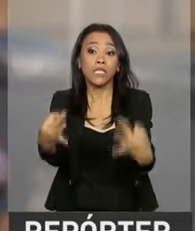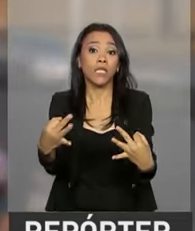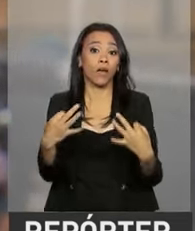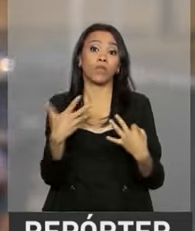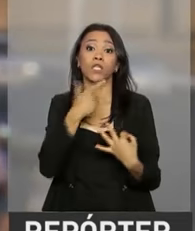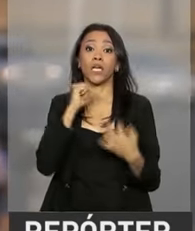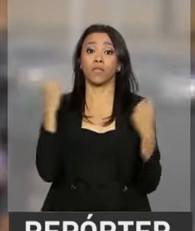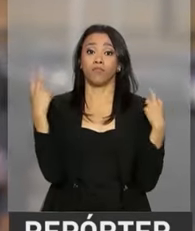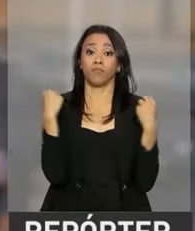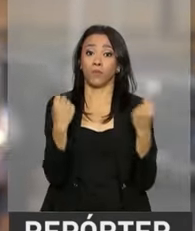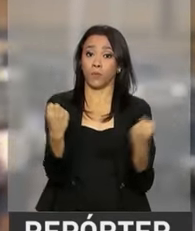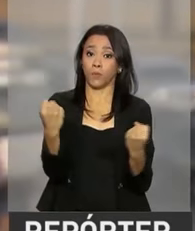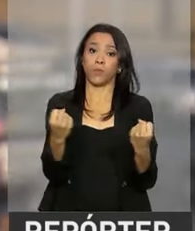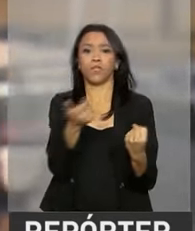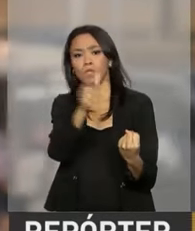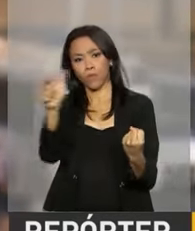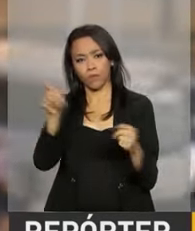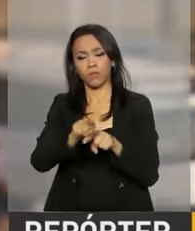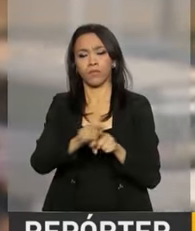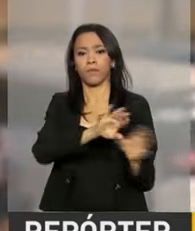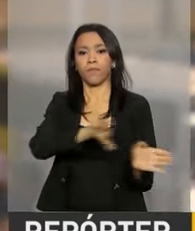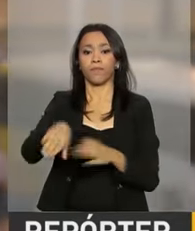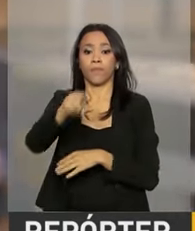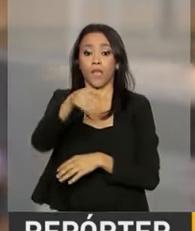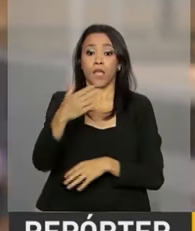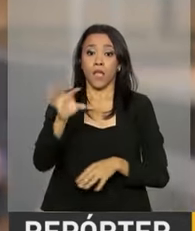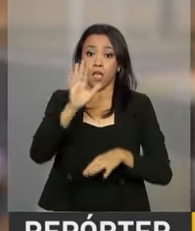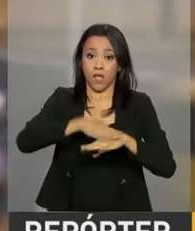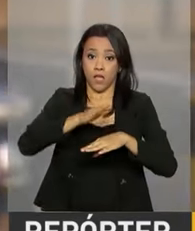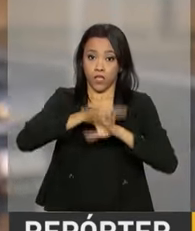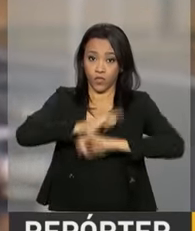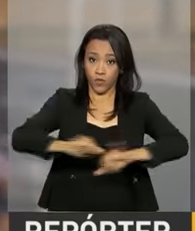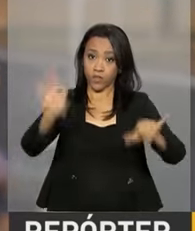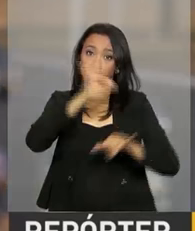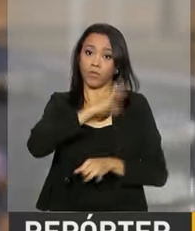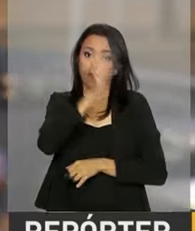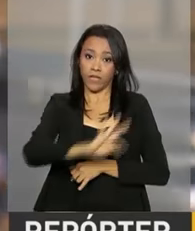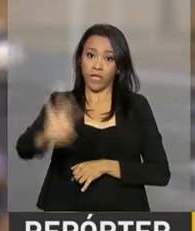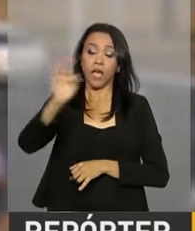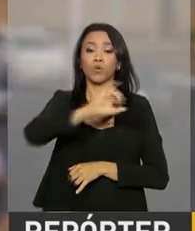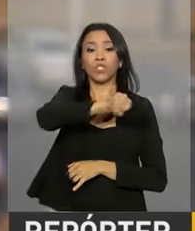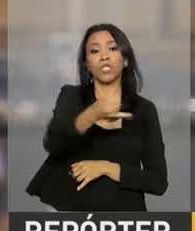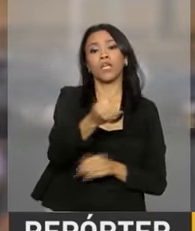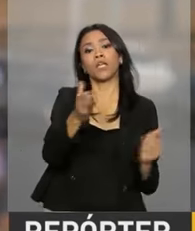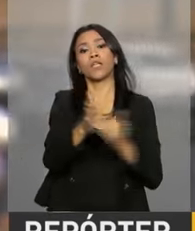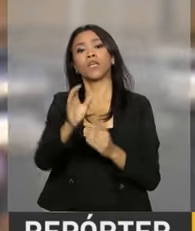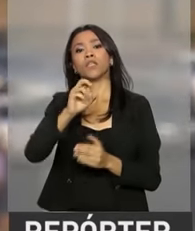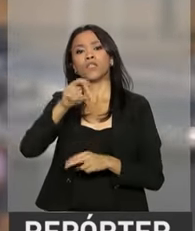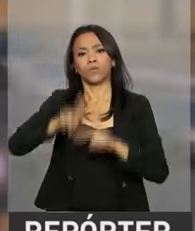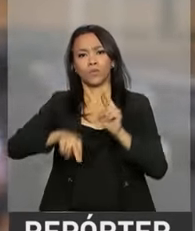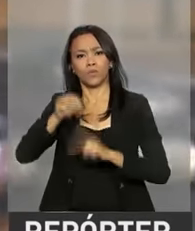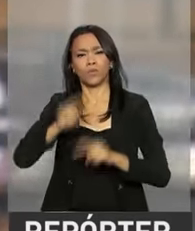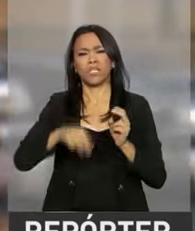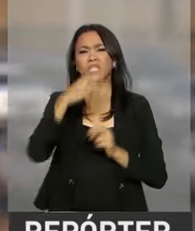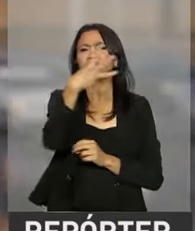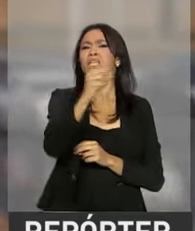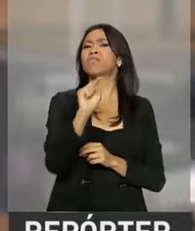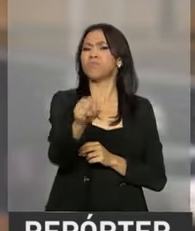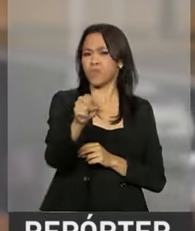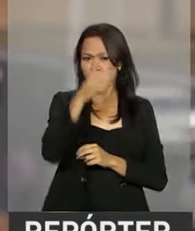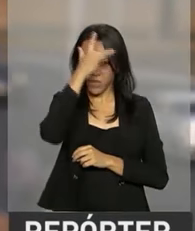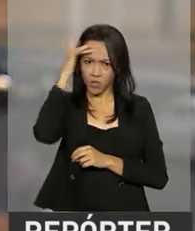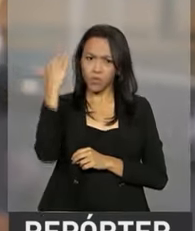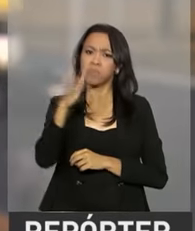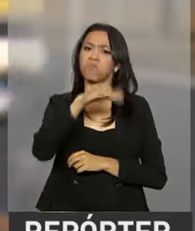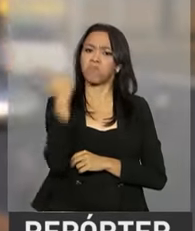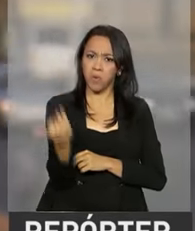De acordo com a Polícia Rodoviária Federal, entre janeiro e junho de 2016, cerca de 3 mil pessoas morreram no